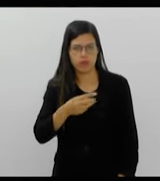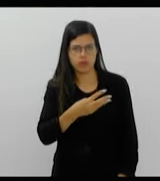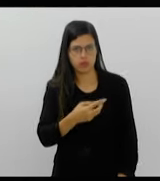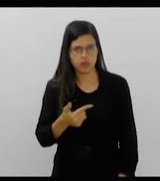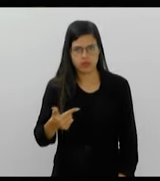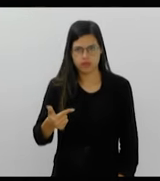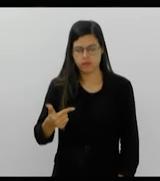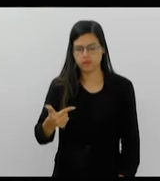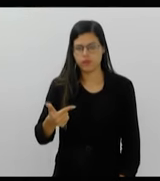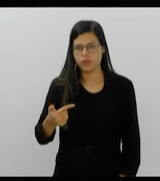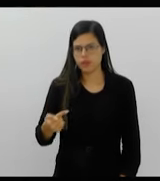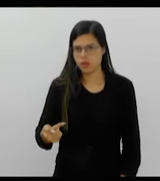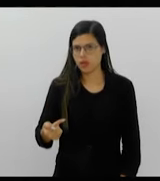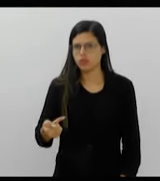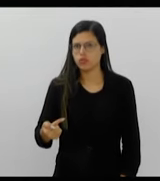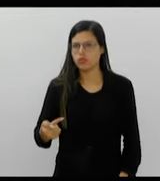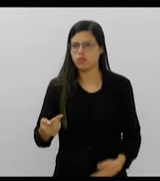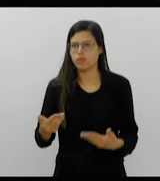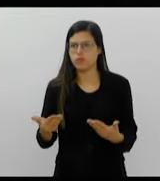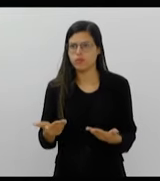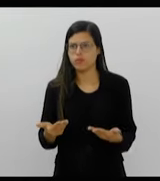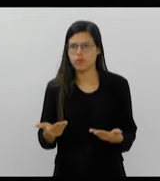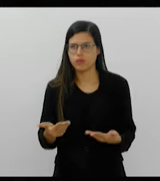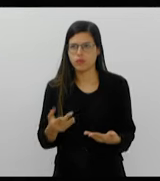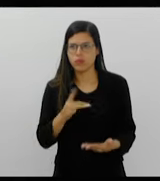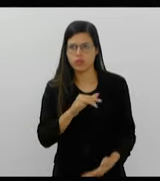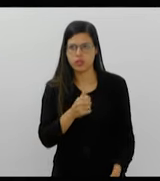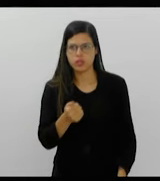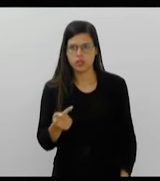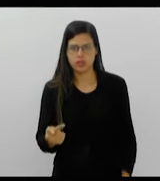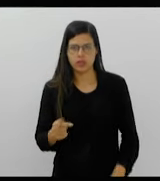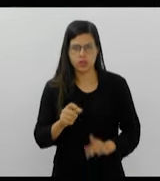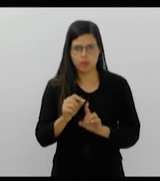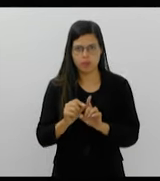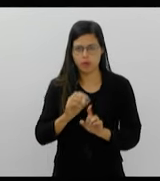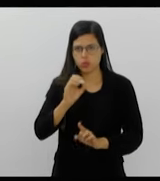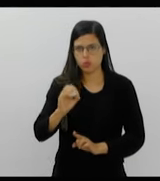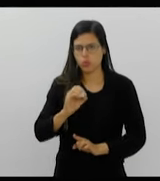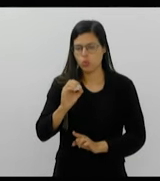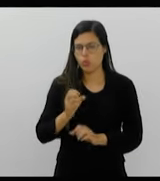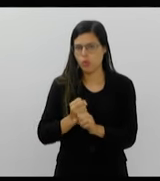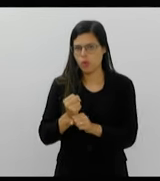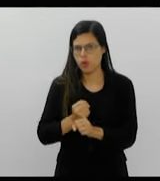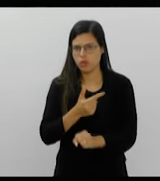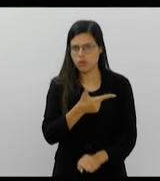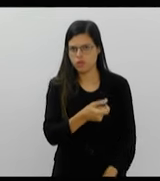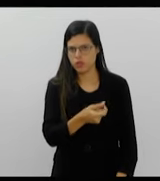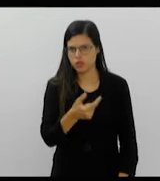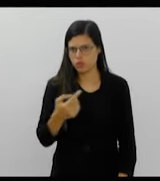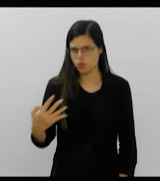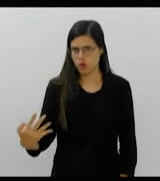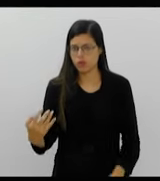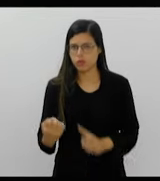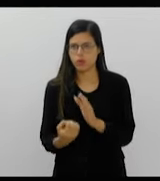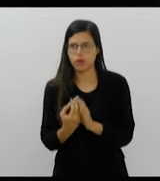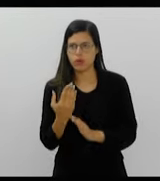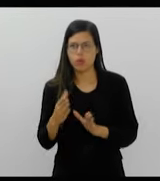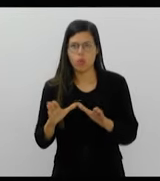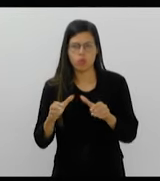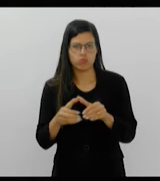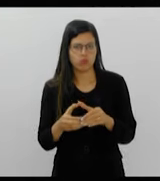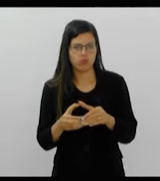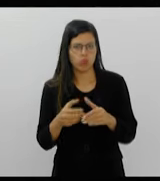49.327, agora de 17 de outubro de 24, que criou um grupo de